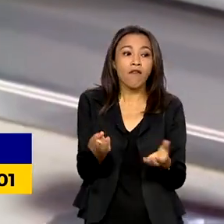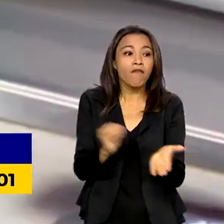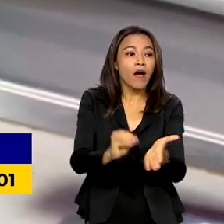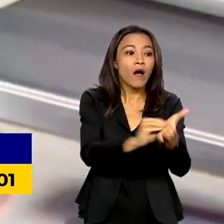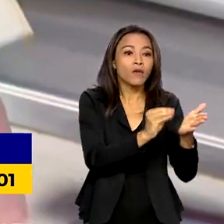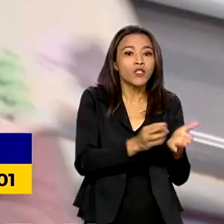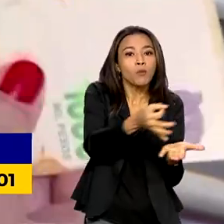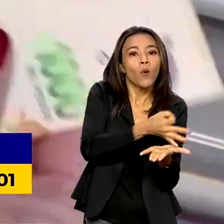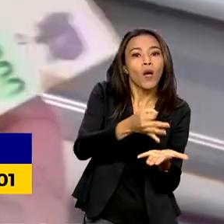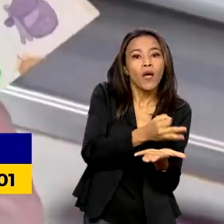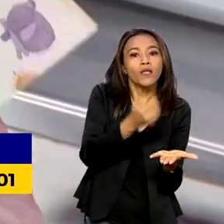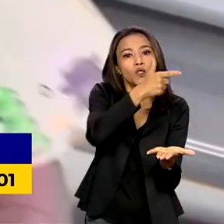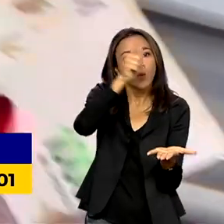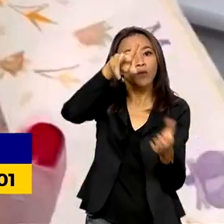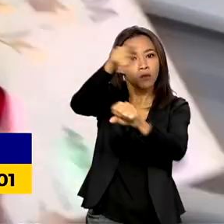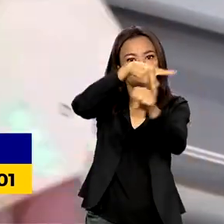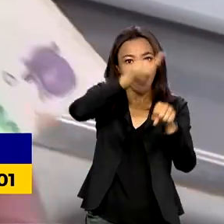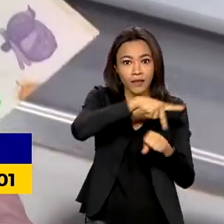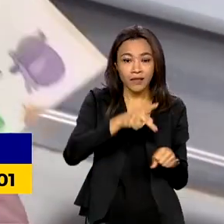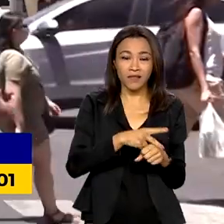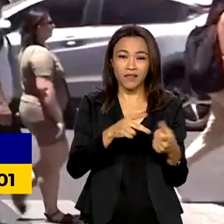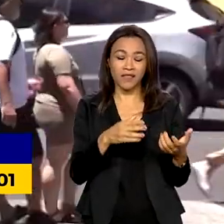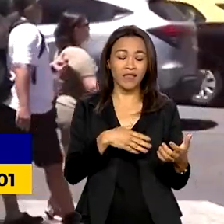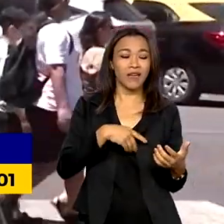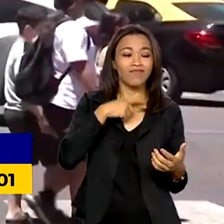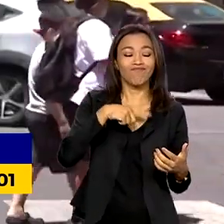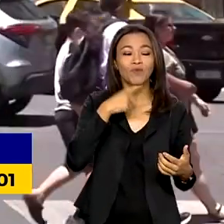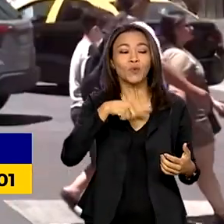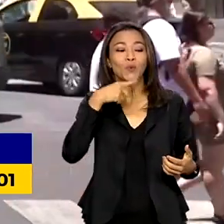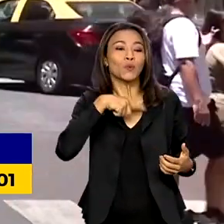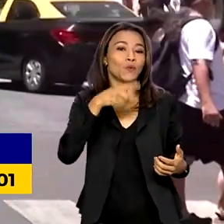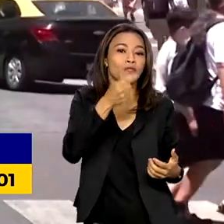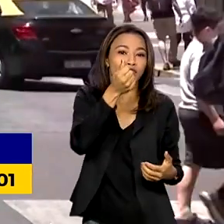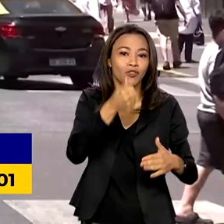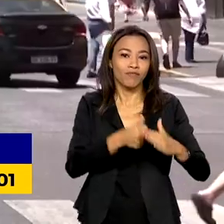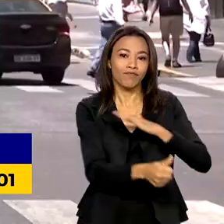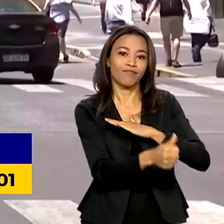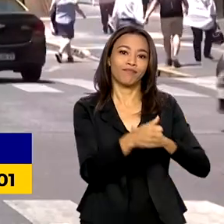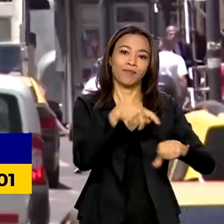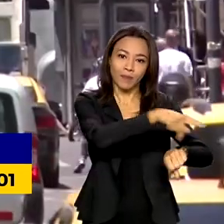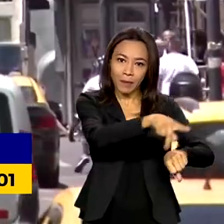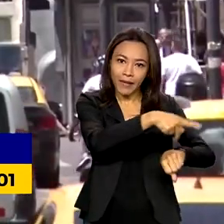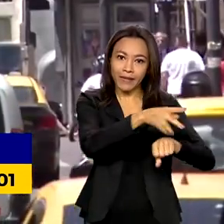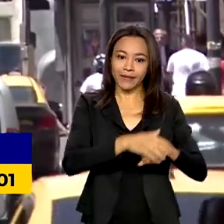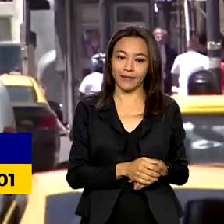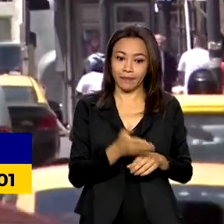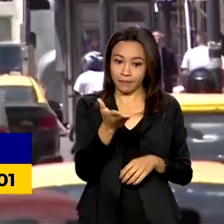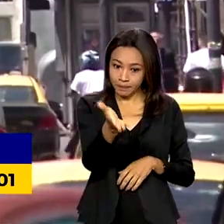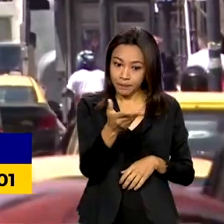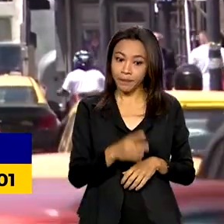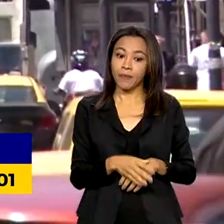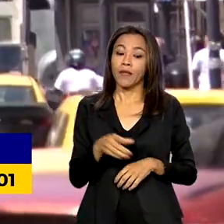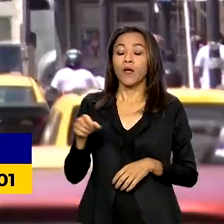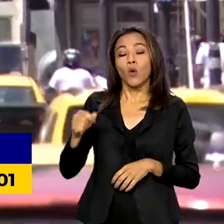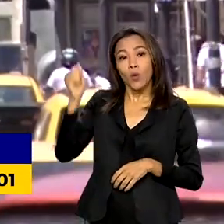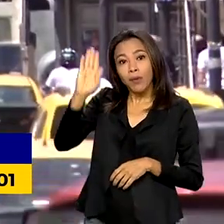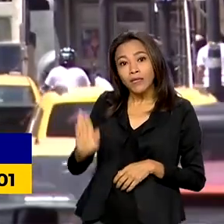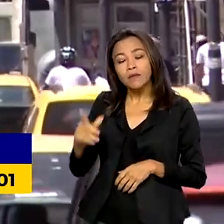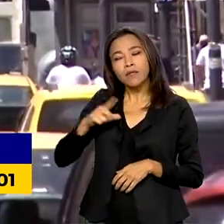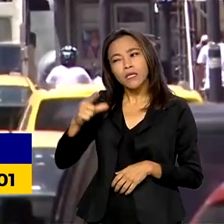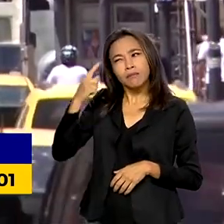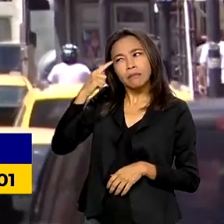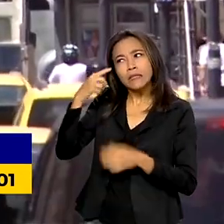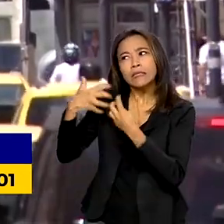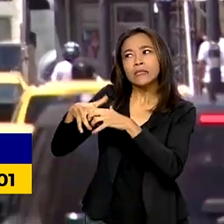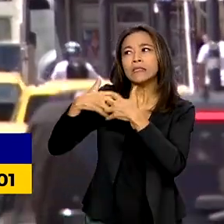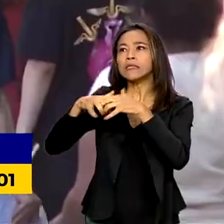e um alto grau de incerteza para investidores. E apesar da rivalidade em campo, o governo brasileiro tem estudado medidas para